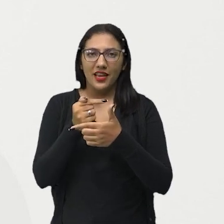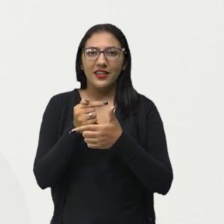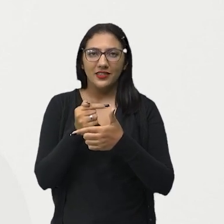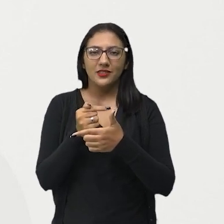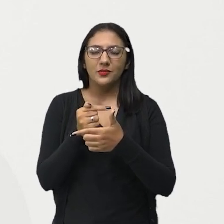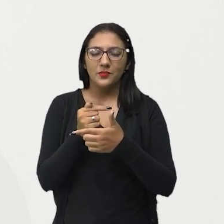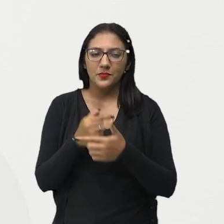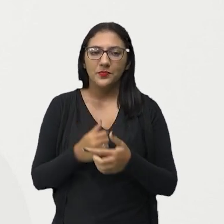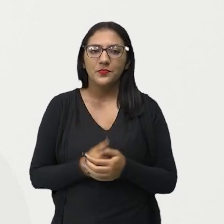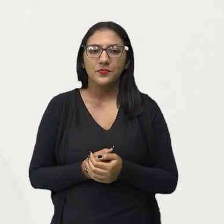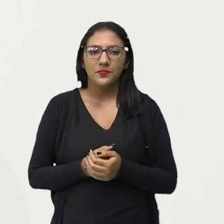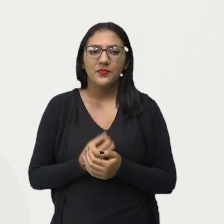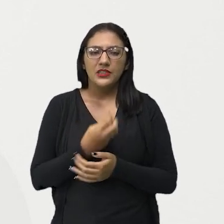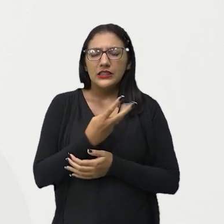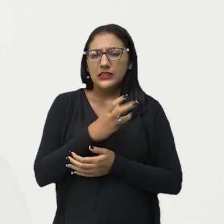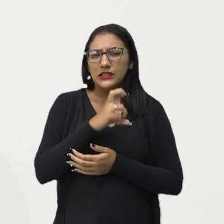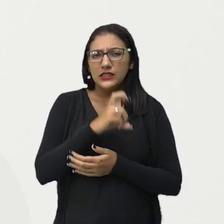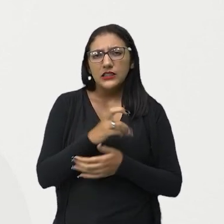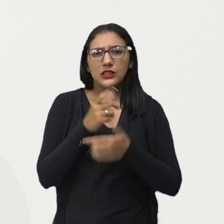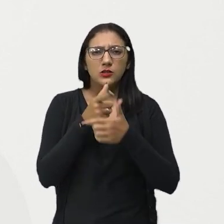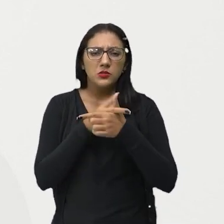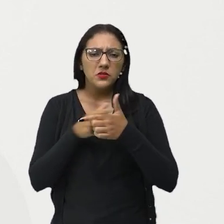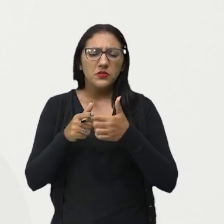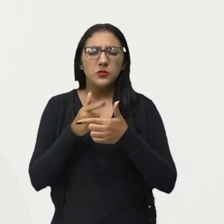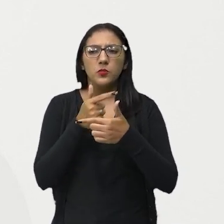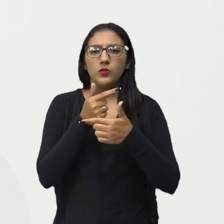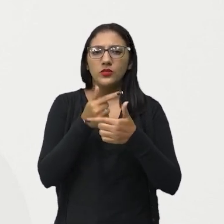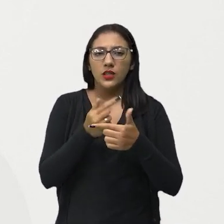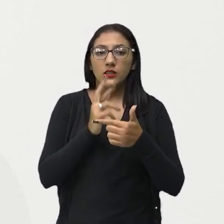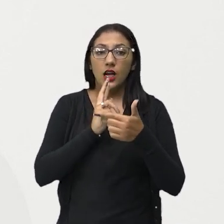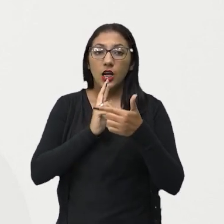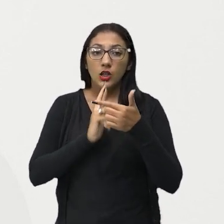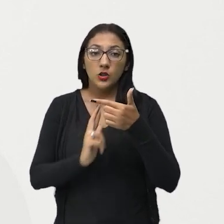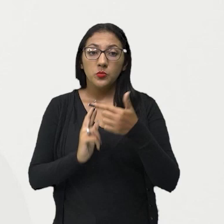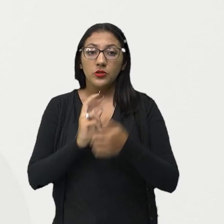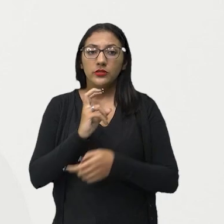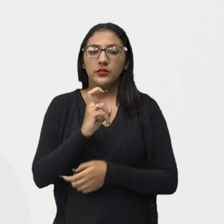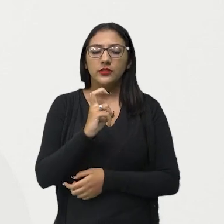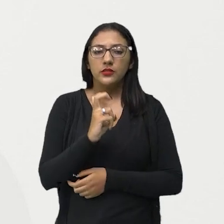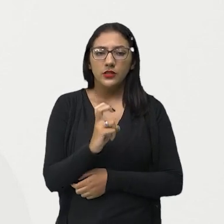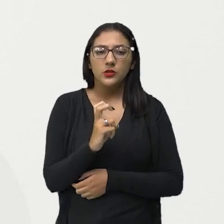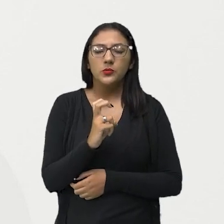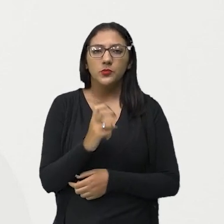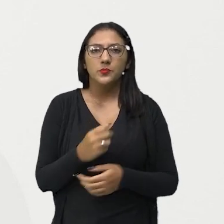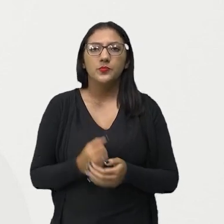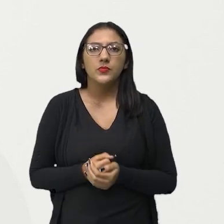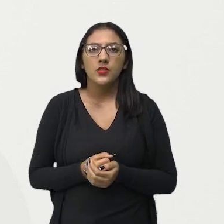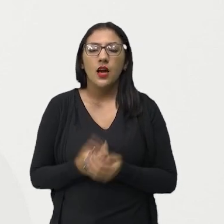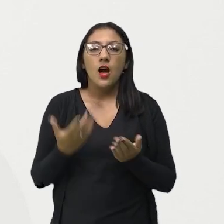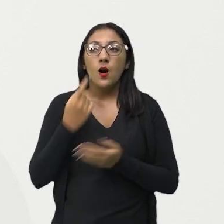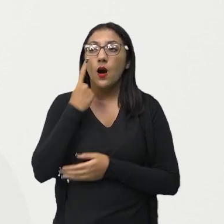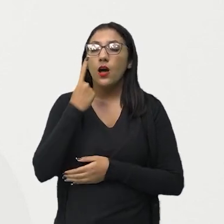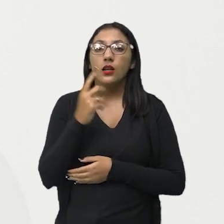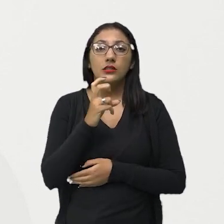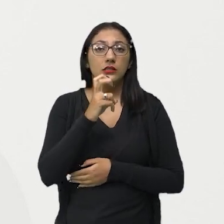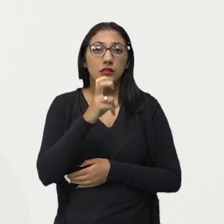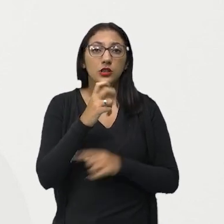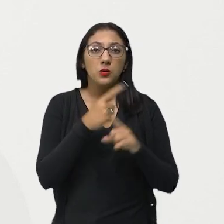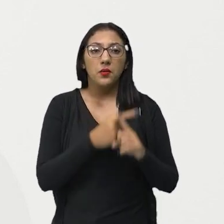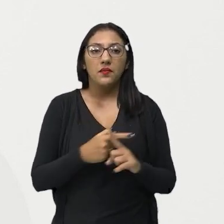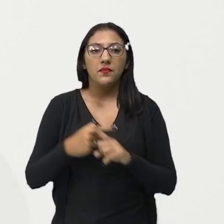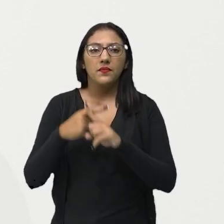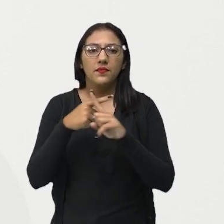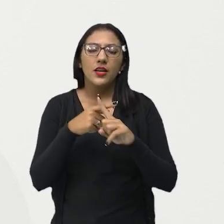7. 35 dividido por 7 vai dar 5. E esse 5 nós vamos multiplicar com